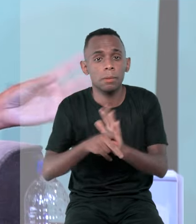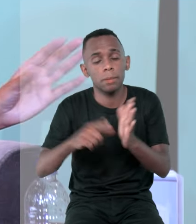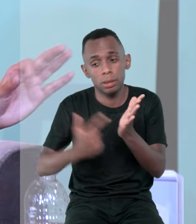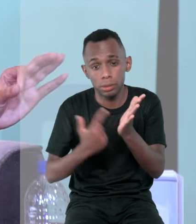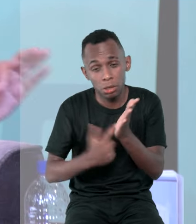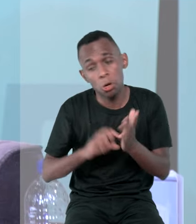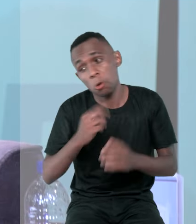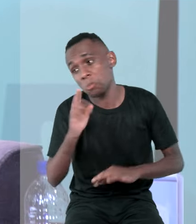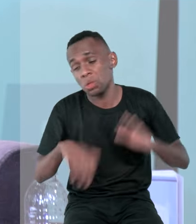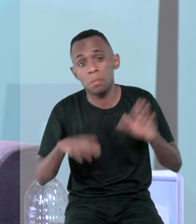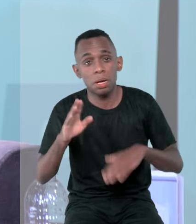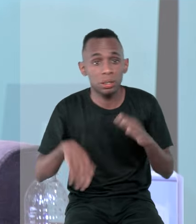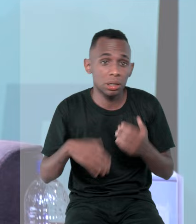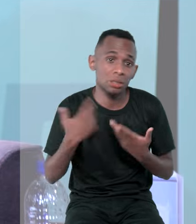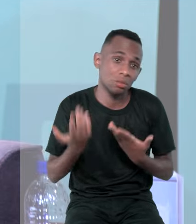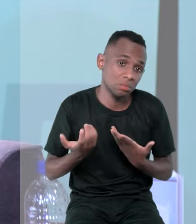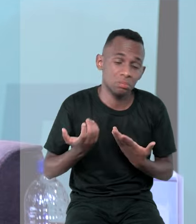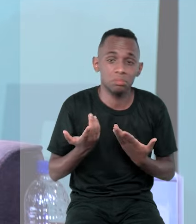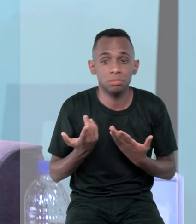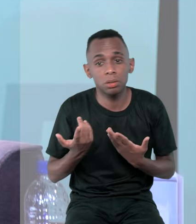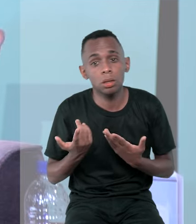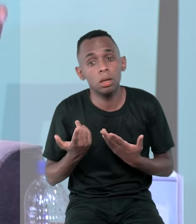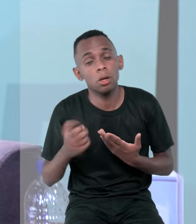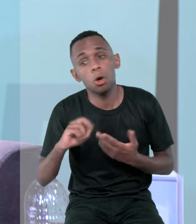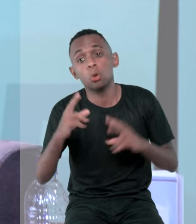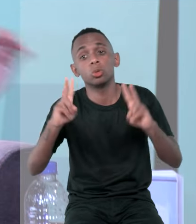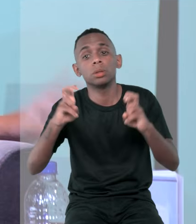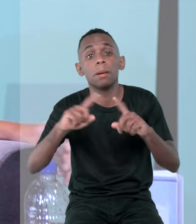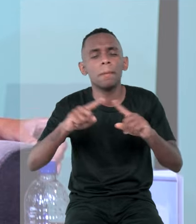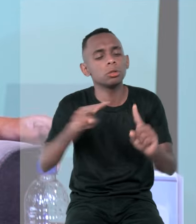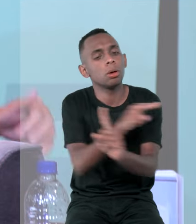ou talvez não sei se exatamente uma outra temática,